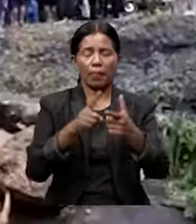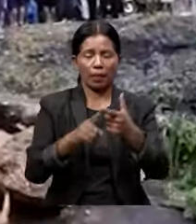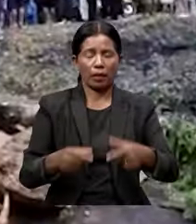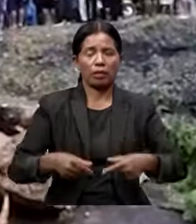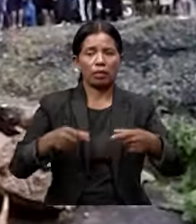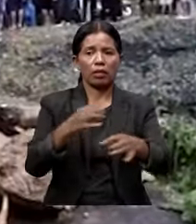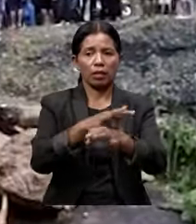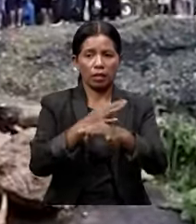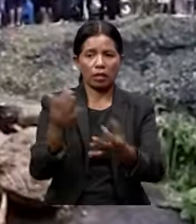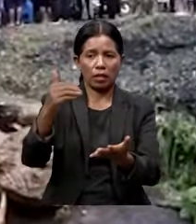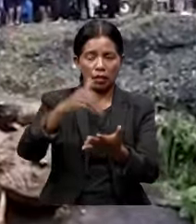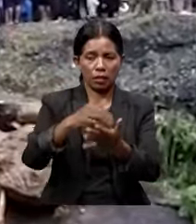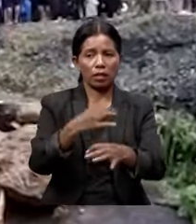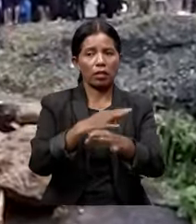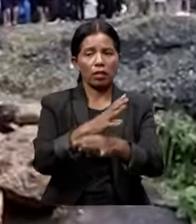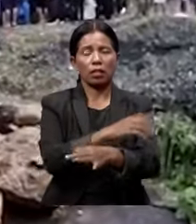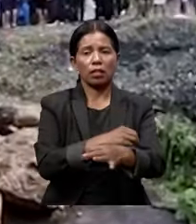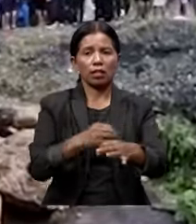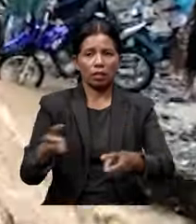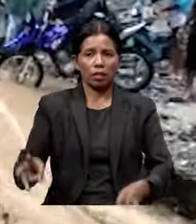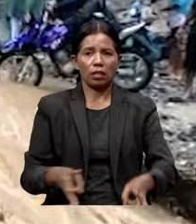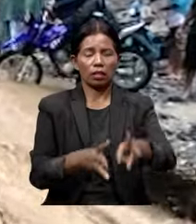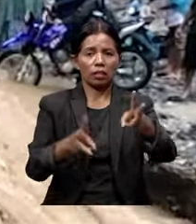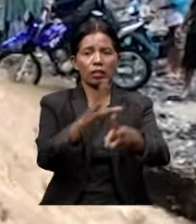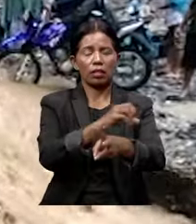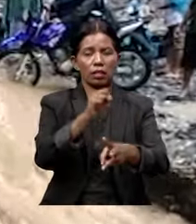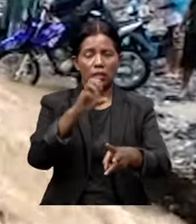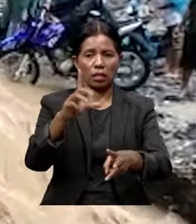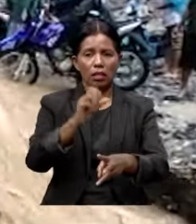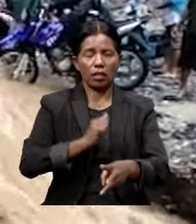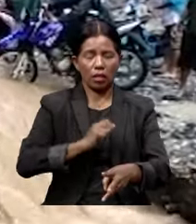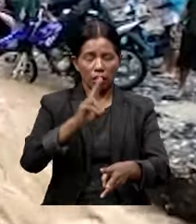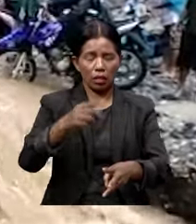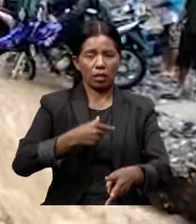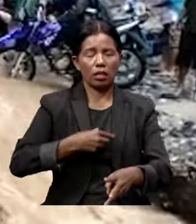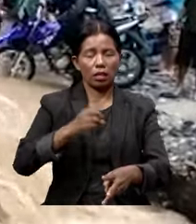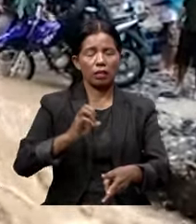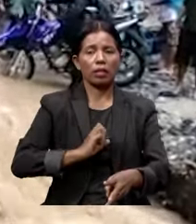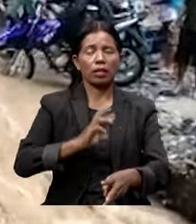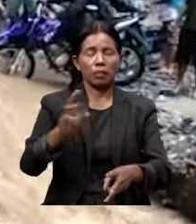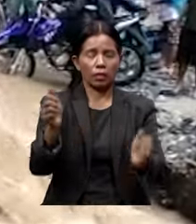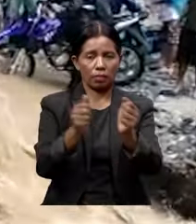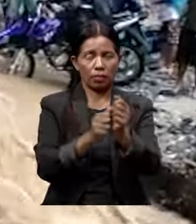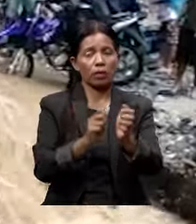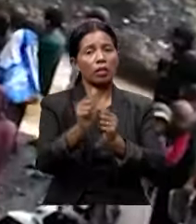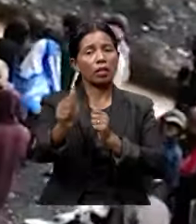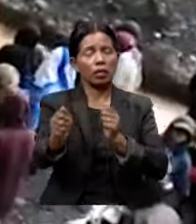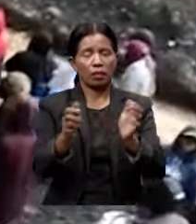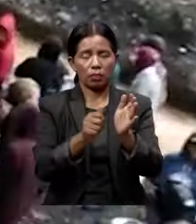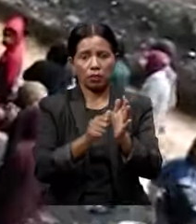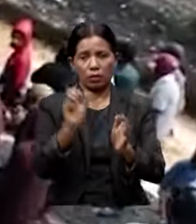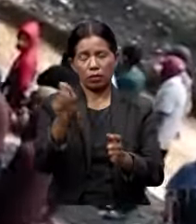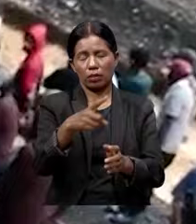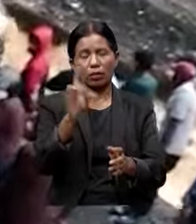despesa para reabilitação no manutenção, secção na estrada entre Seloi, Aileu, no Gleno Hermera, Honaro quilômetro Sanulo Resinhualu,